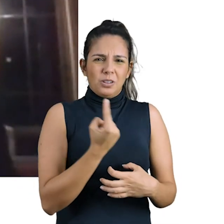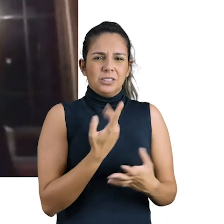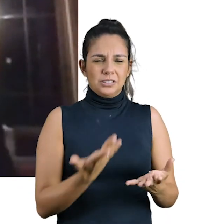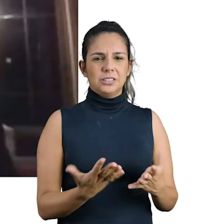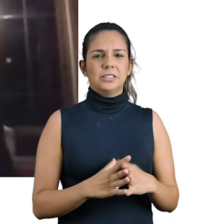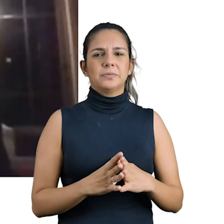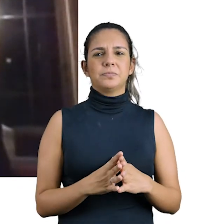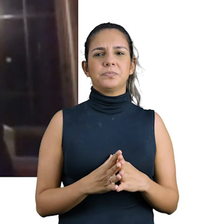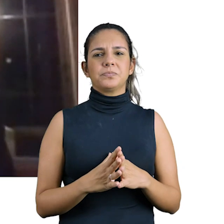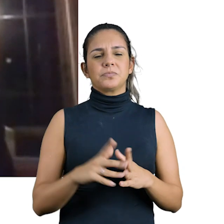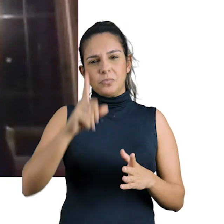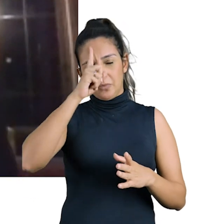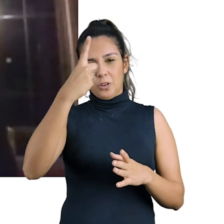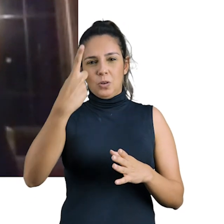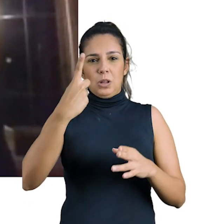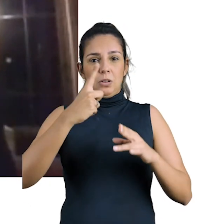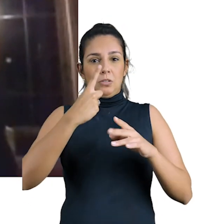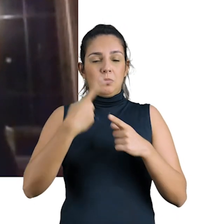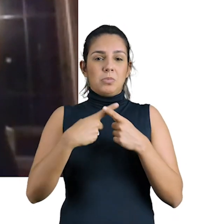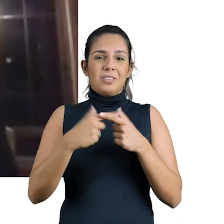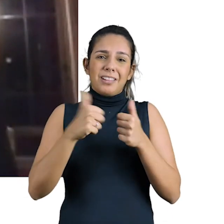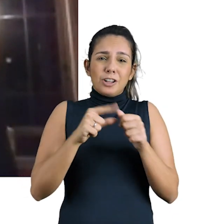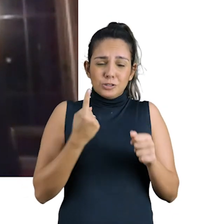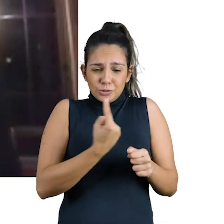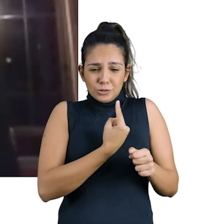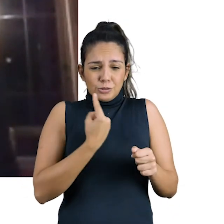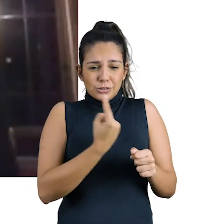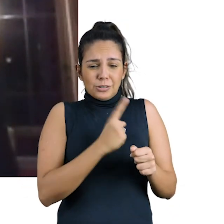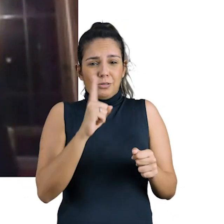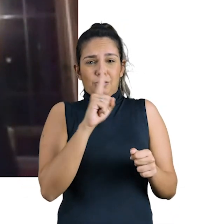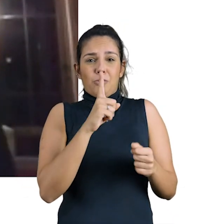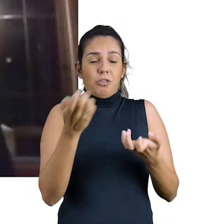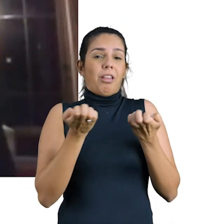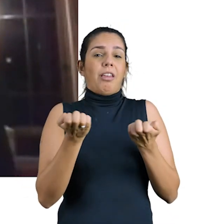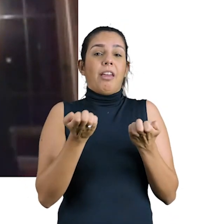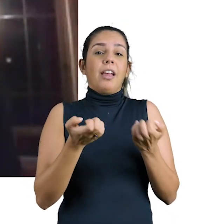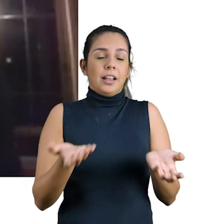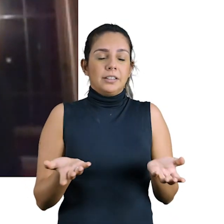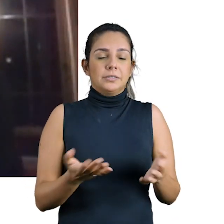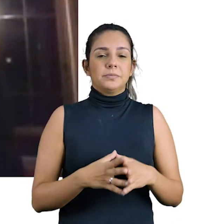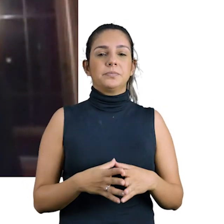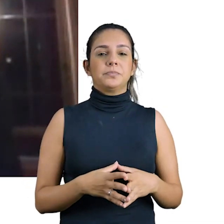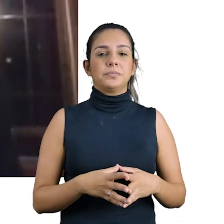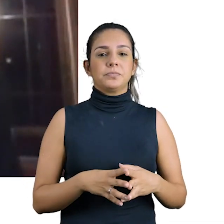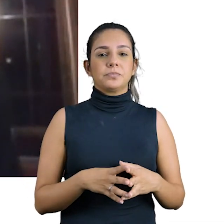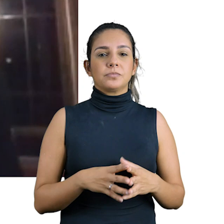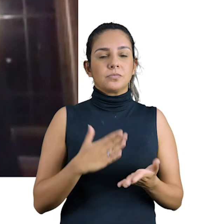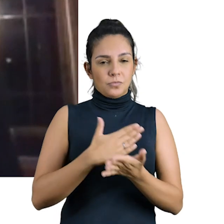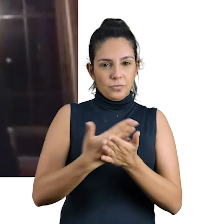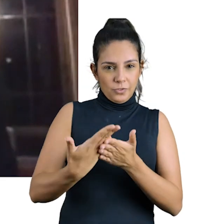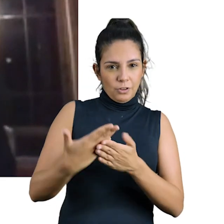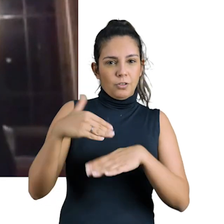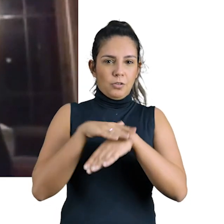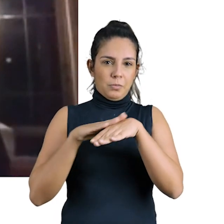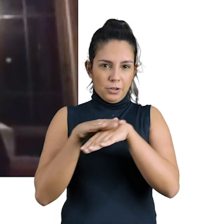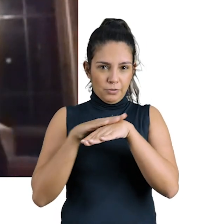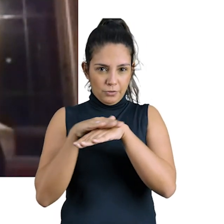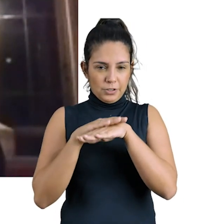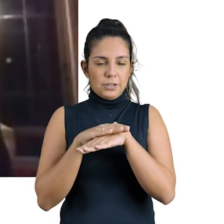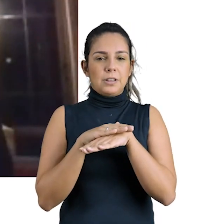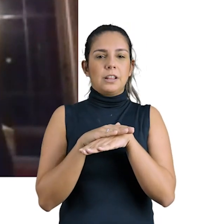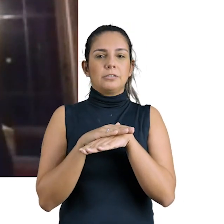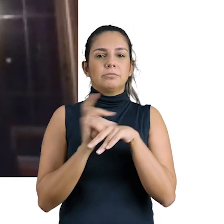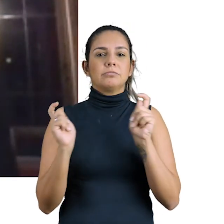documentos, mas para a criação de uma forma geral, porque você está isolado não por opção, não é? E aí começamos a conversar